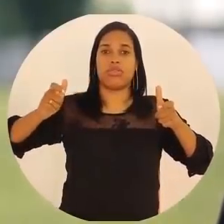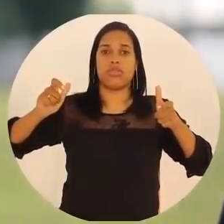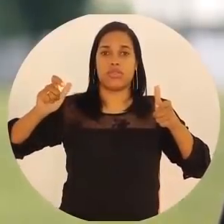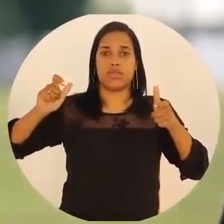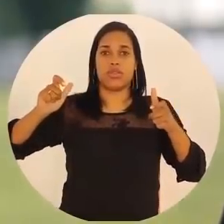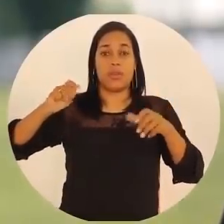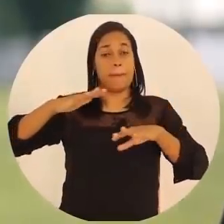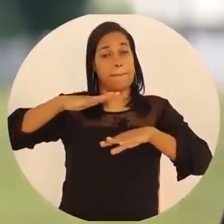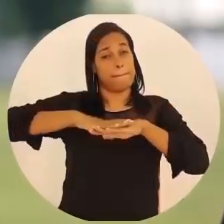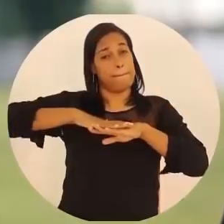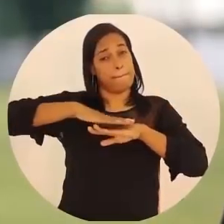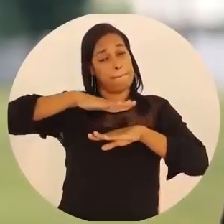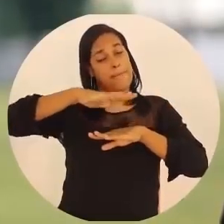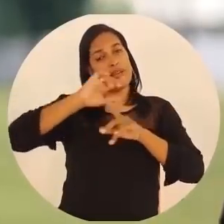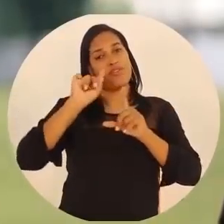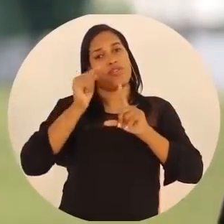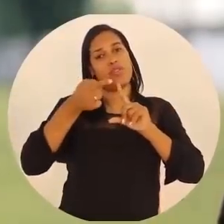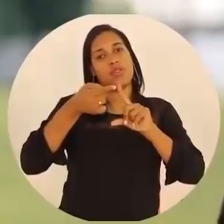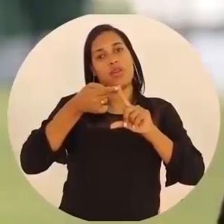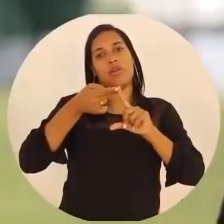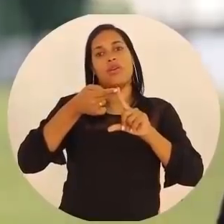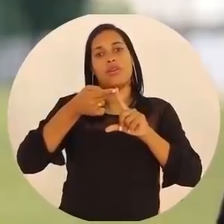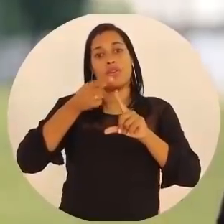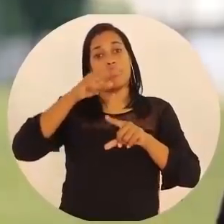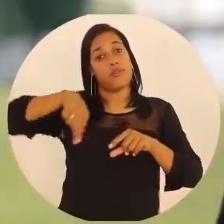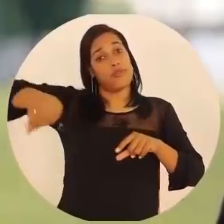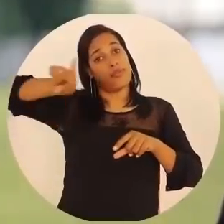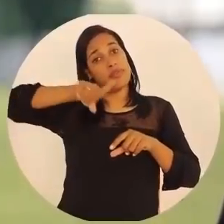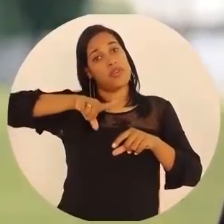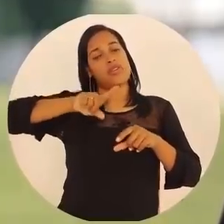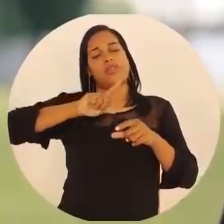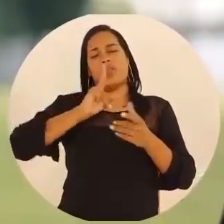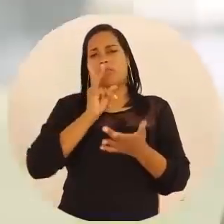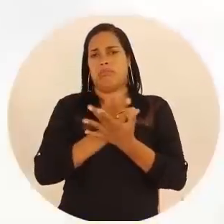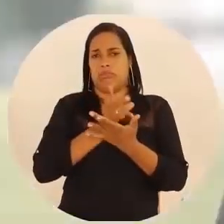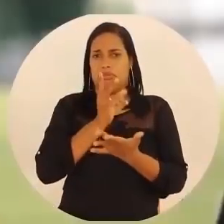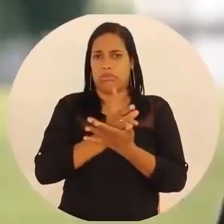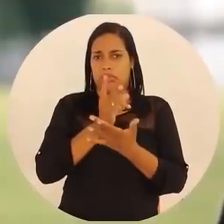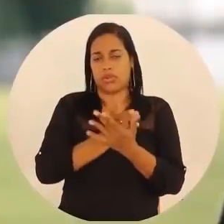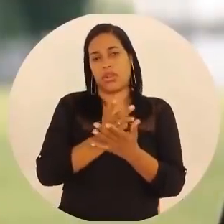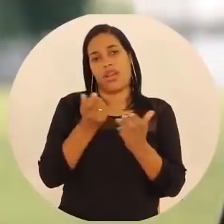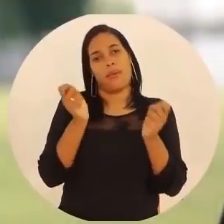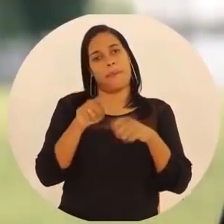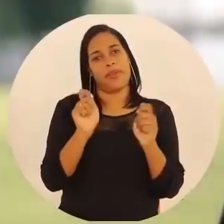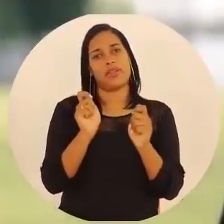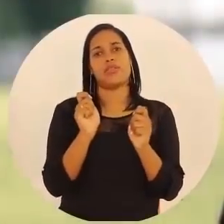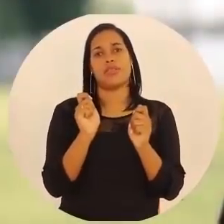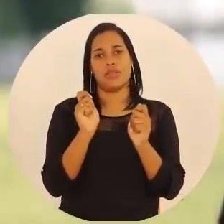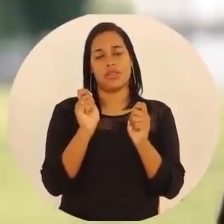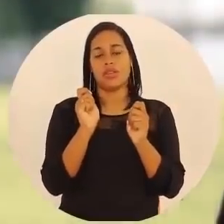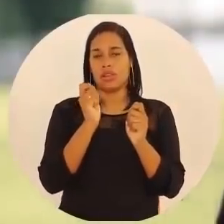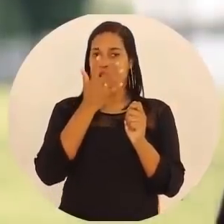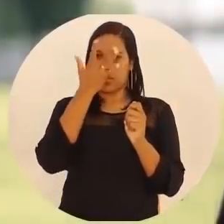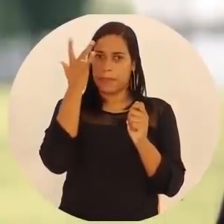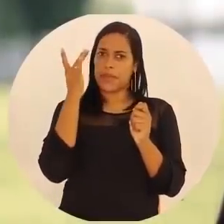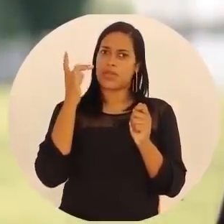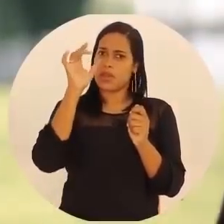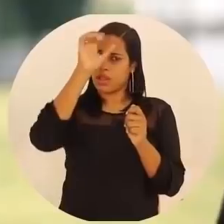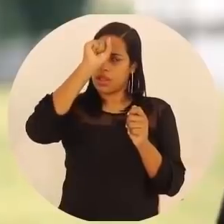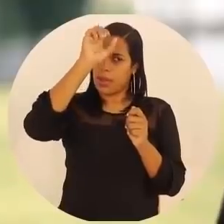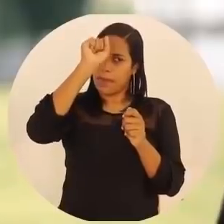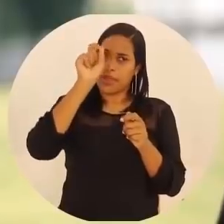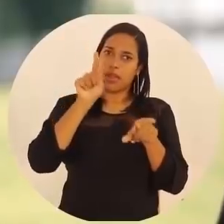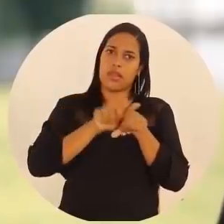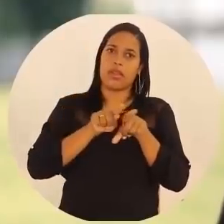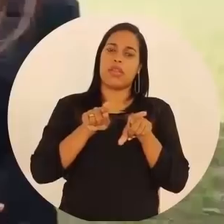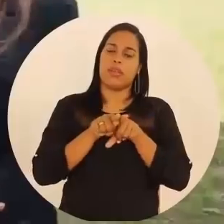questão, ela é mais subjetiva. Então você mexe com a capacidade da pessoa de aprender,